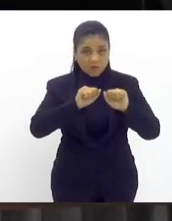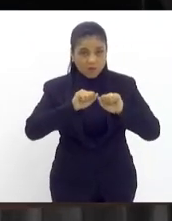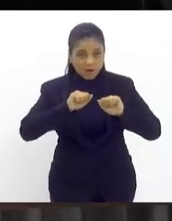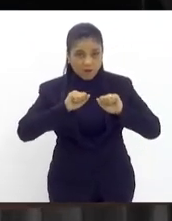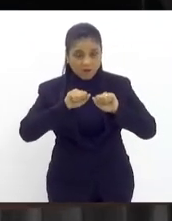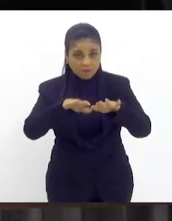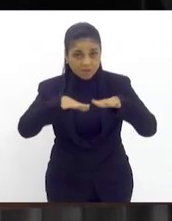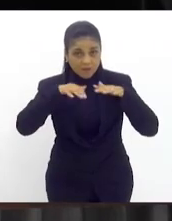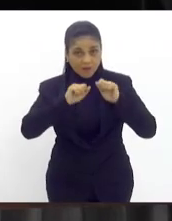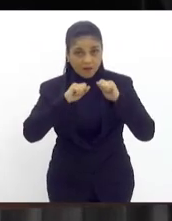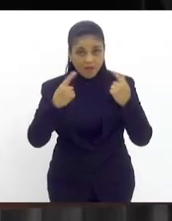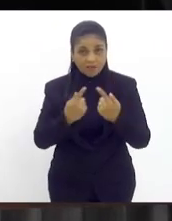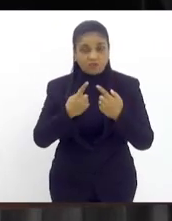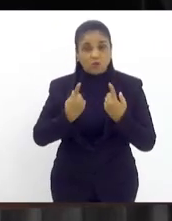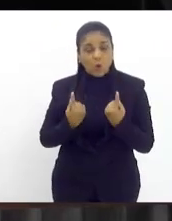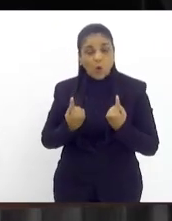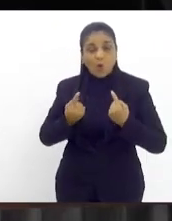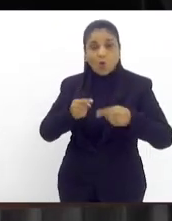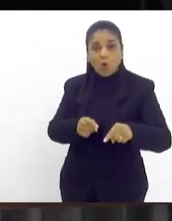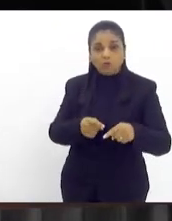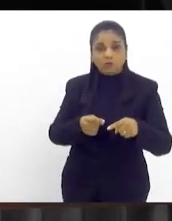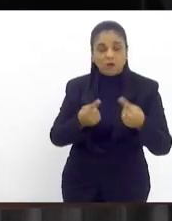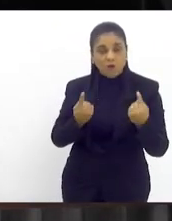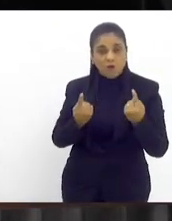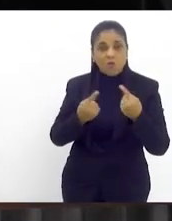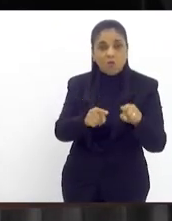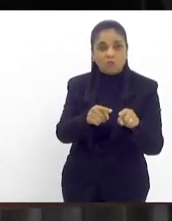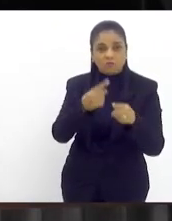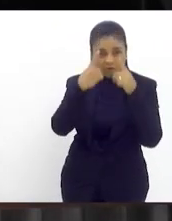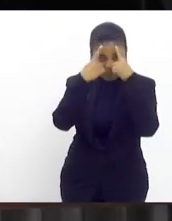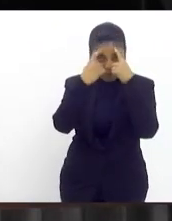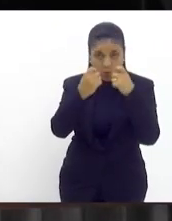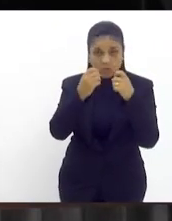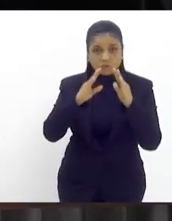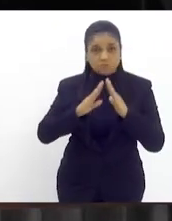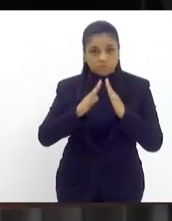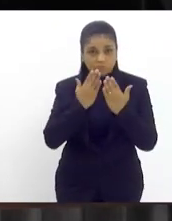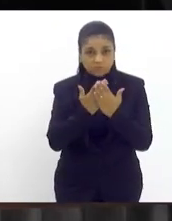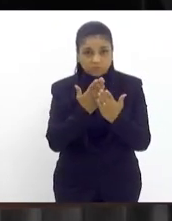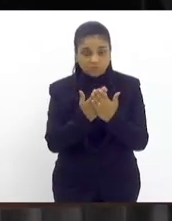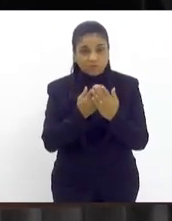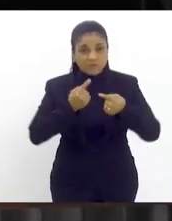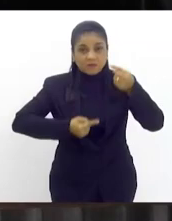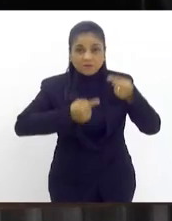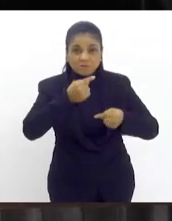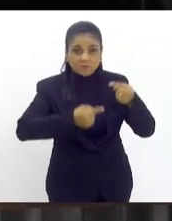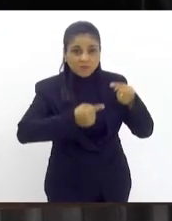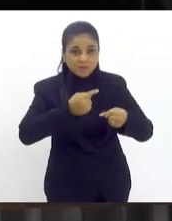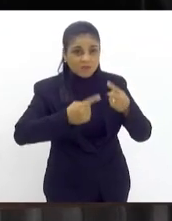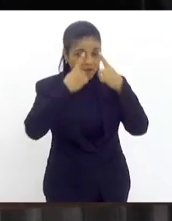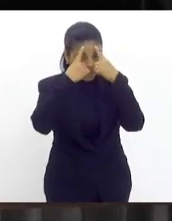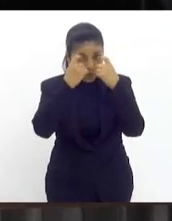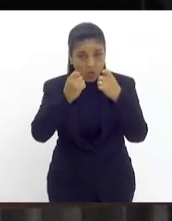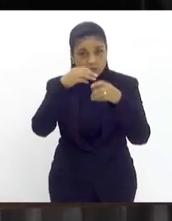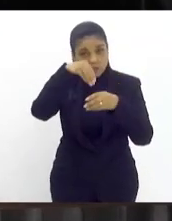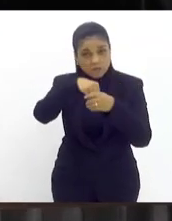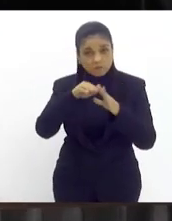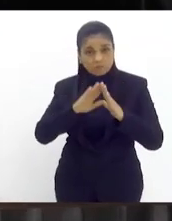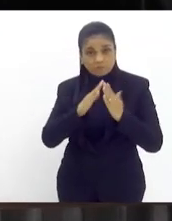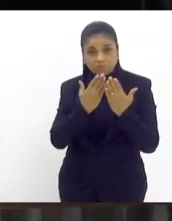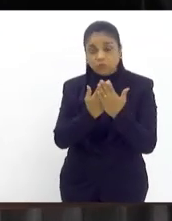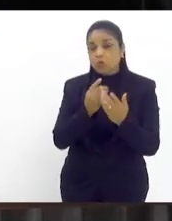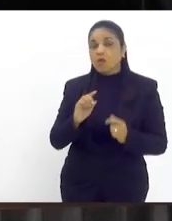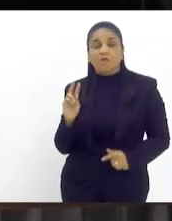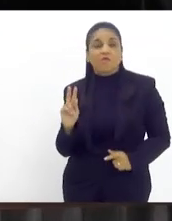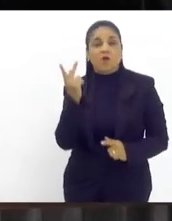violência nas escolas eu digo claramente abertamente que para nós debatermos a discussão da violência das escolas nós temos